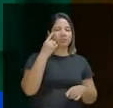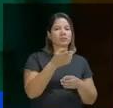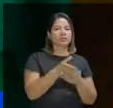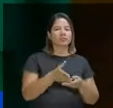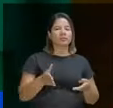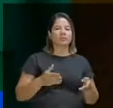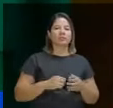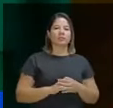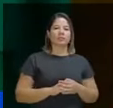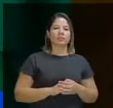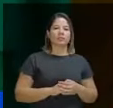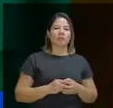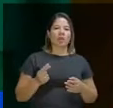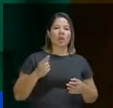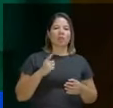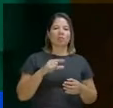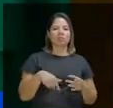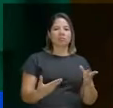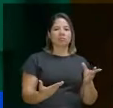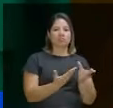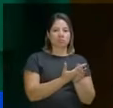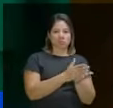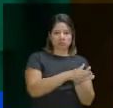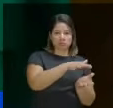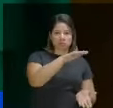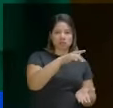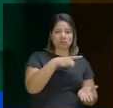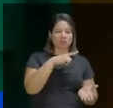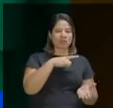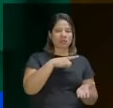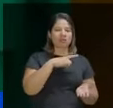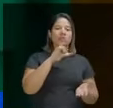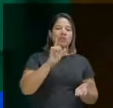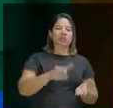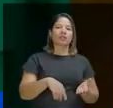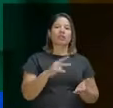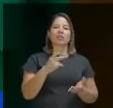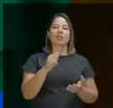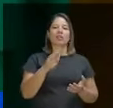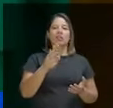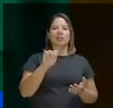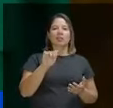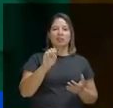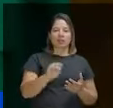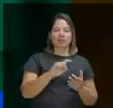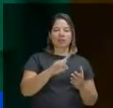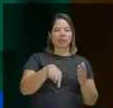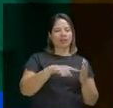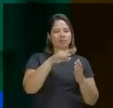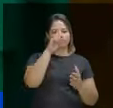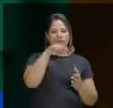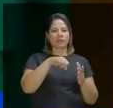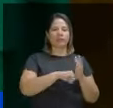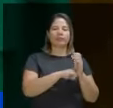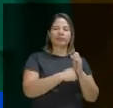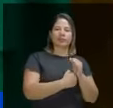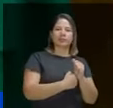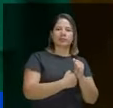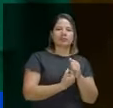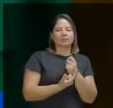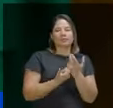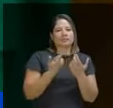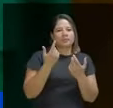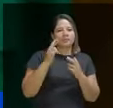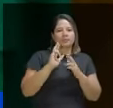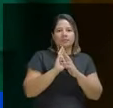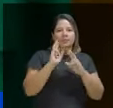dos autos, o que se tem é um habeas corpus trancativo. Foco na Procuradora Regional Eleitoral, doutora Sara Tereza. Tem hipóteses excepcionalíssimas,